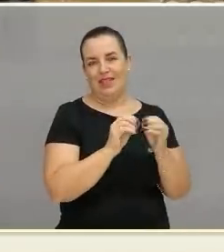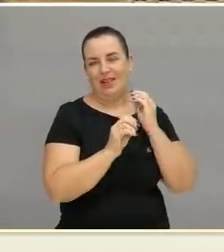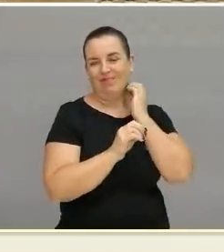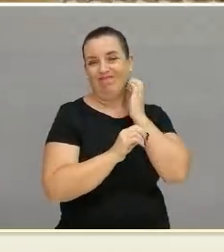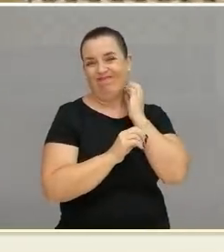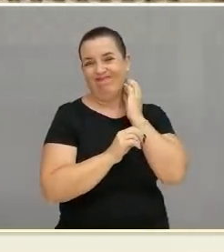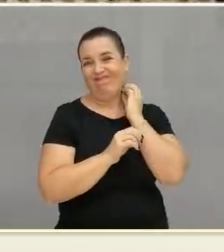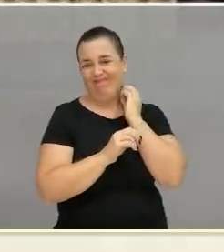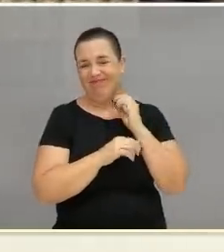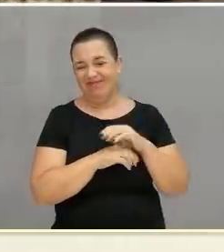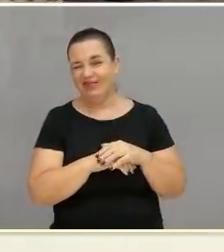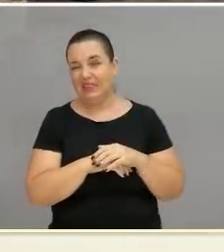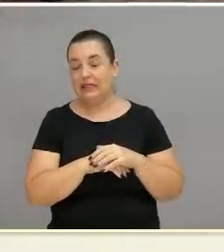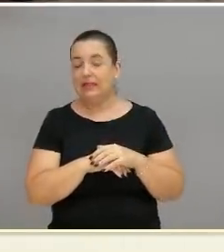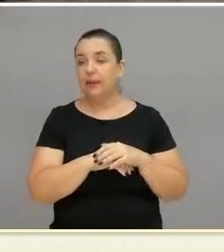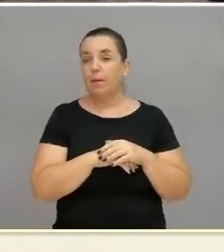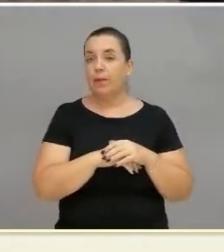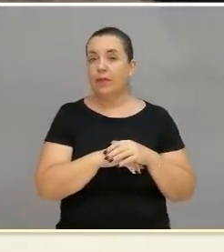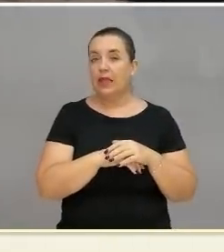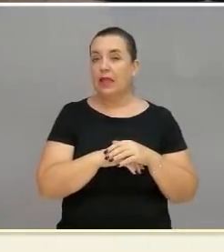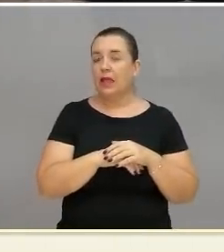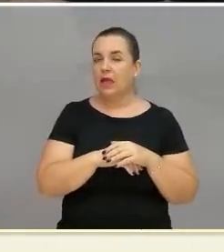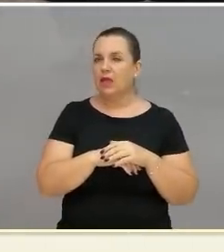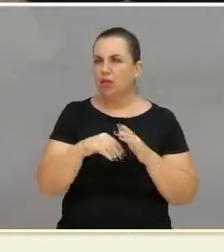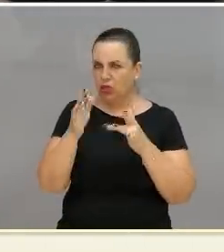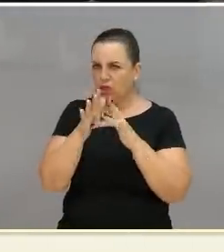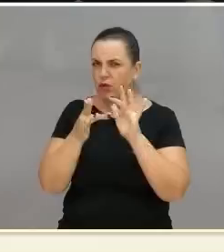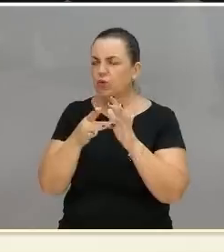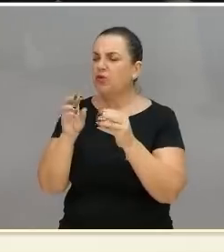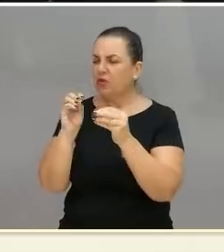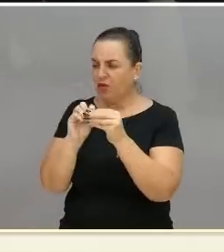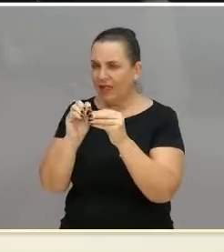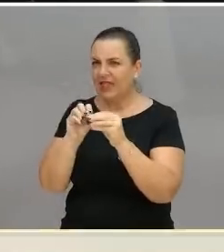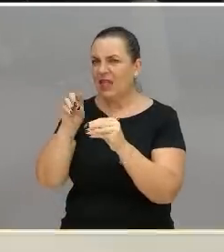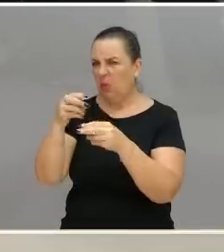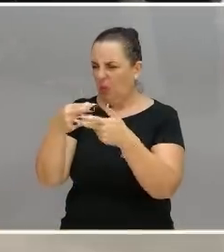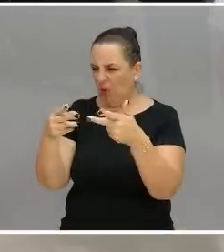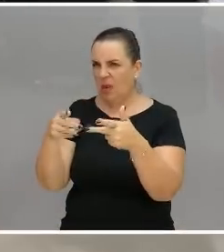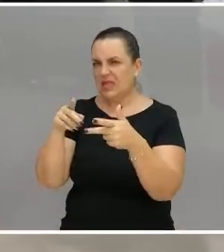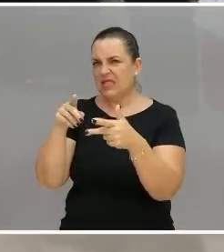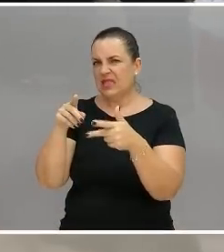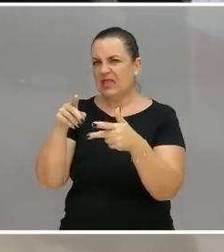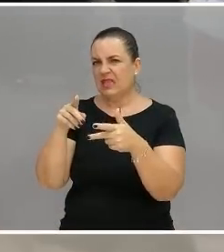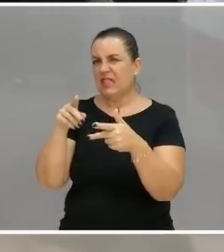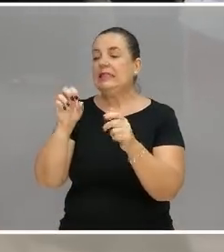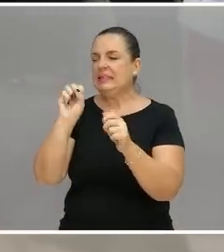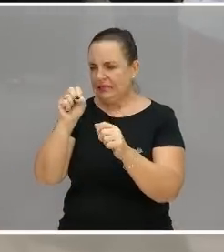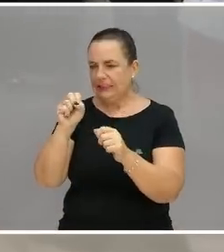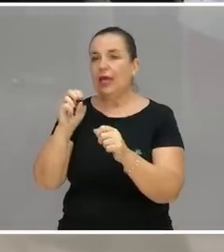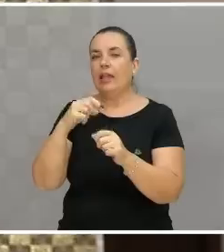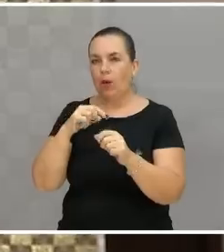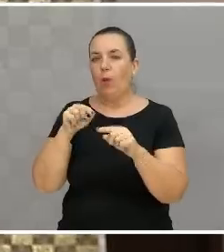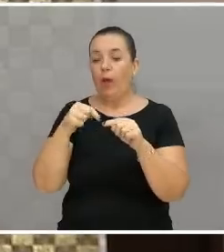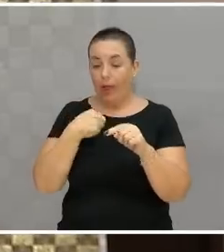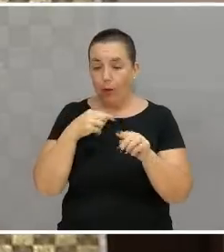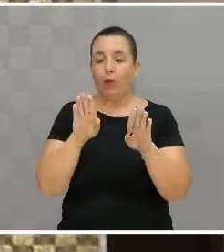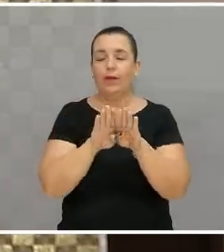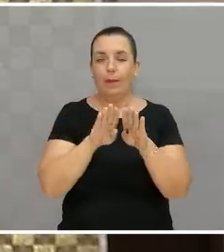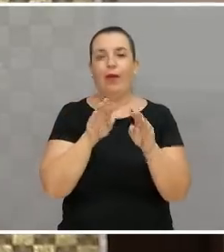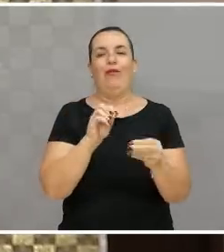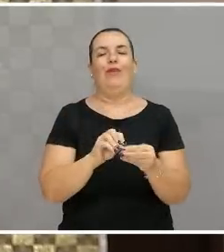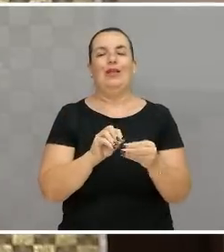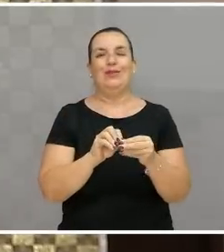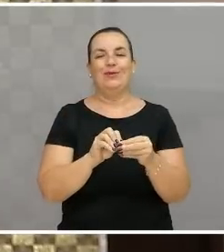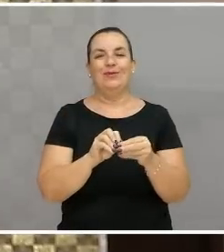está, você é o enviado do Senhor. E somos enviados em outros lugares. Diz ele: vão, eu